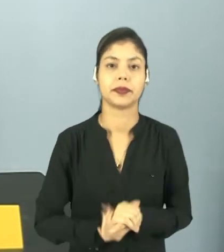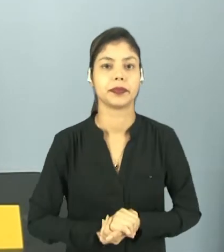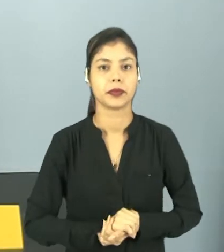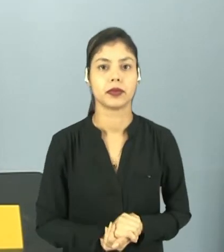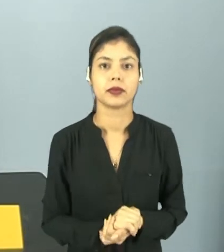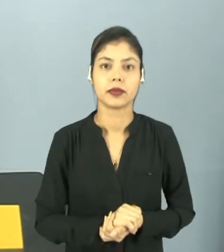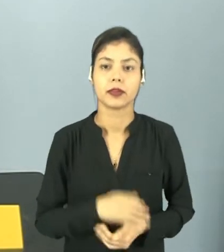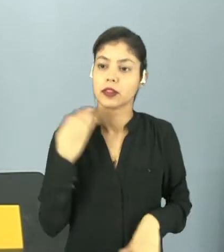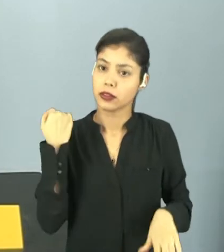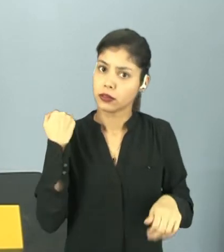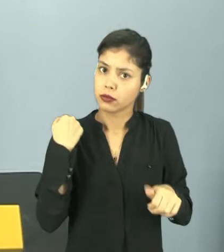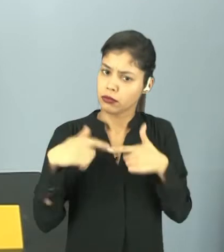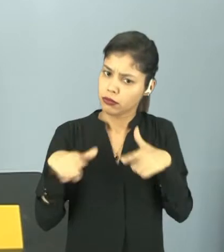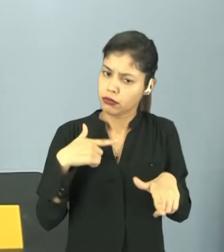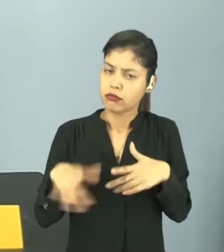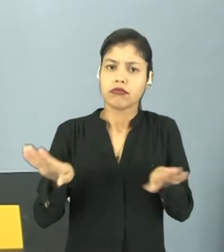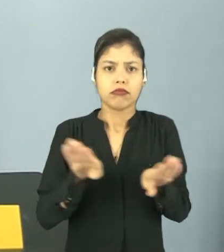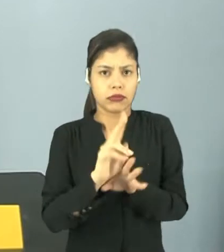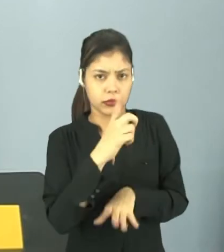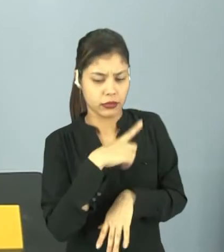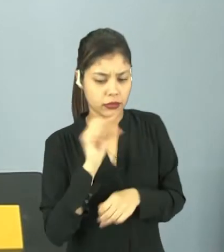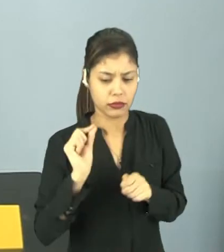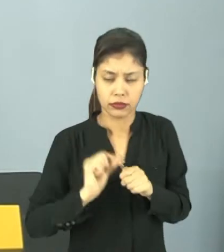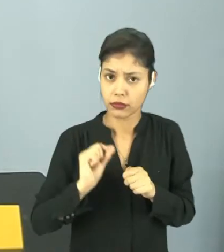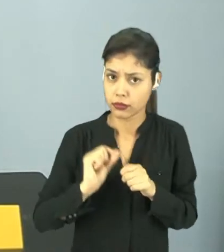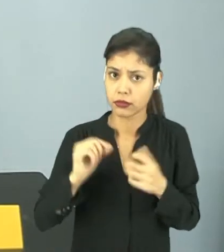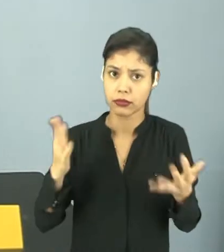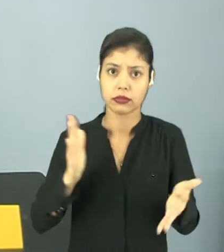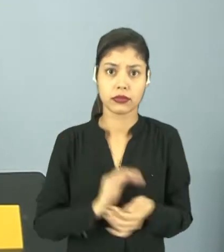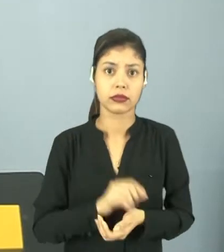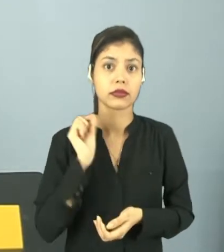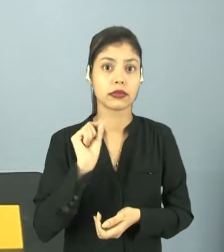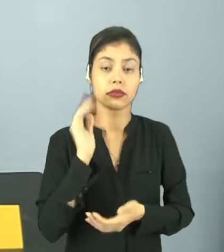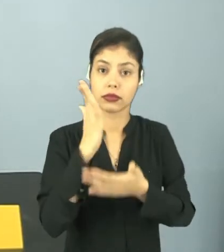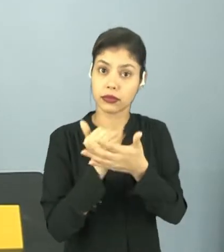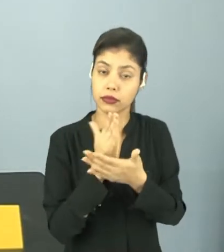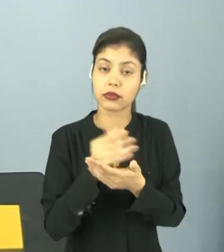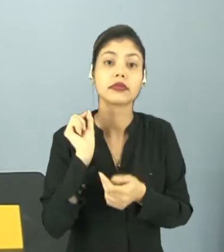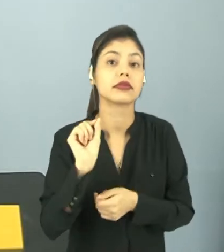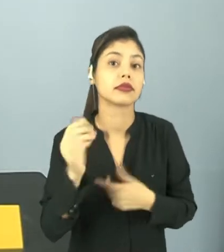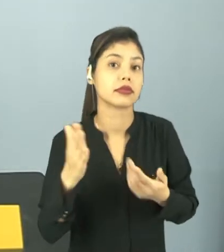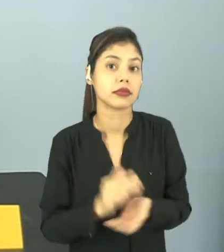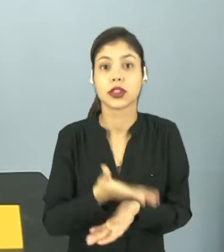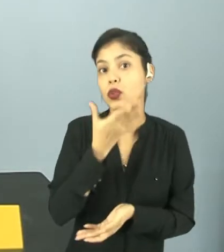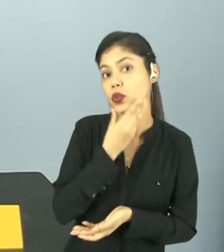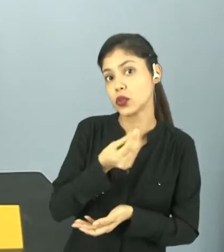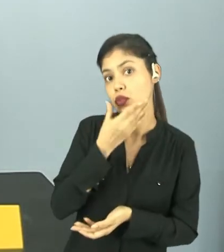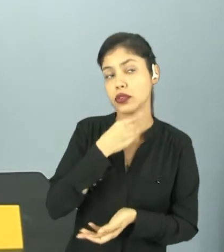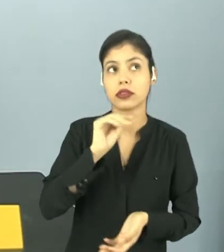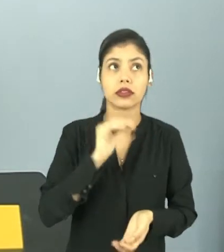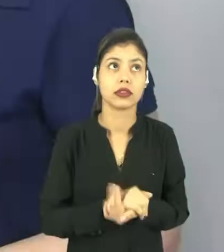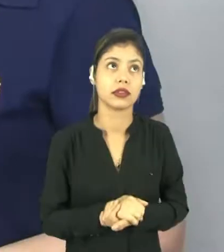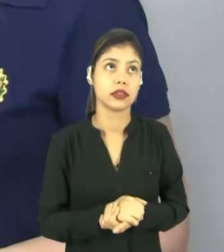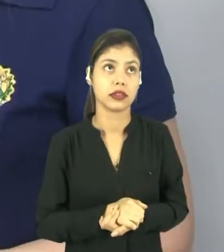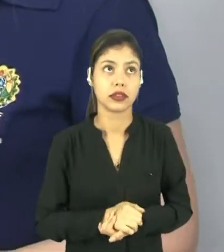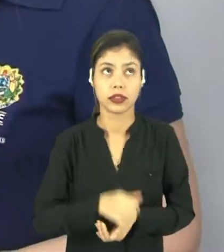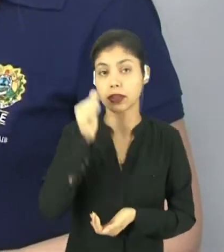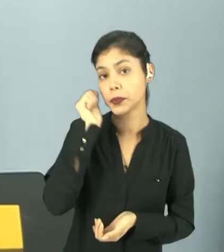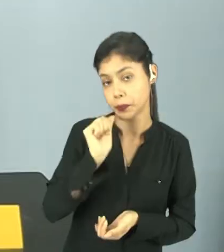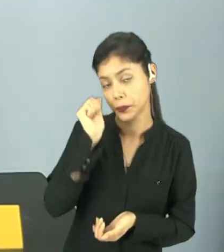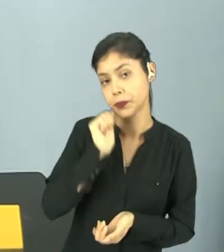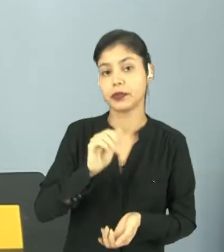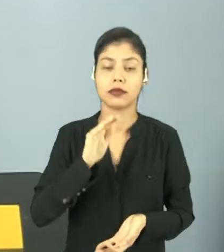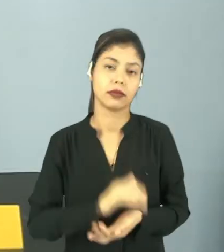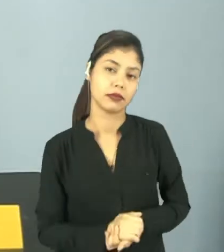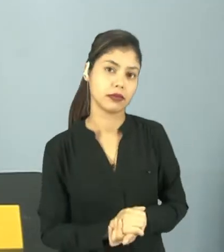seja, os trabalhos que eles faziam, eram divididos entre homens e